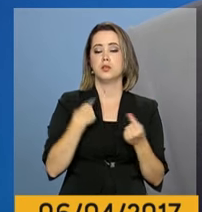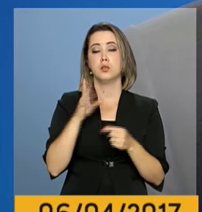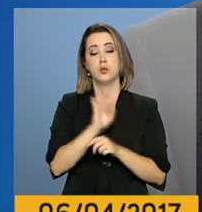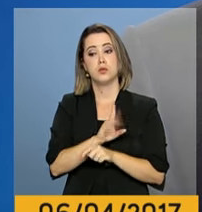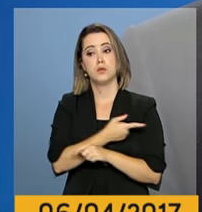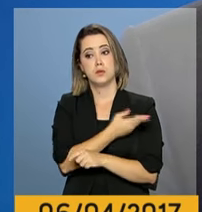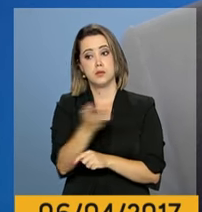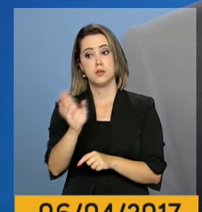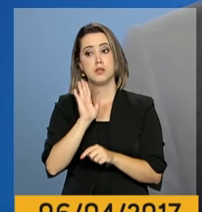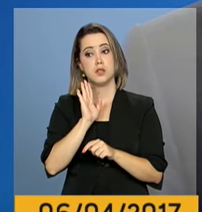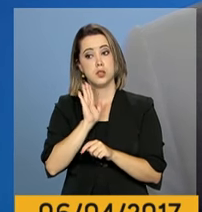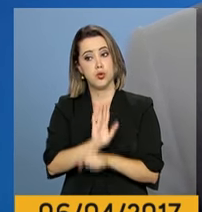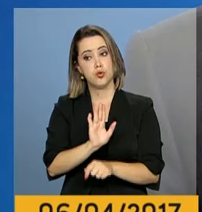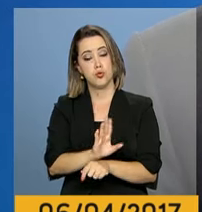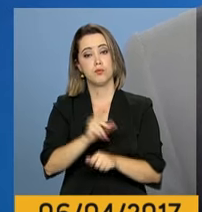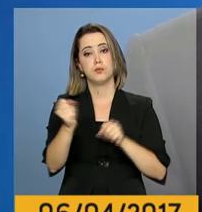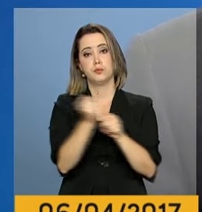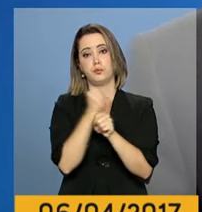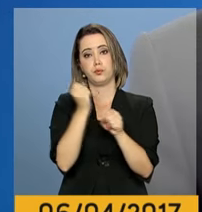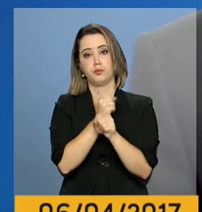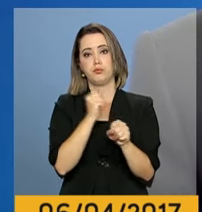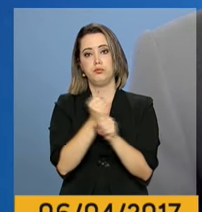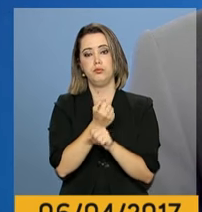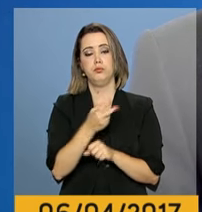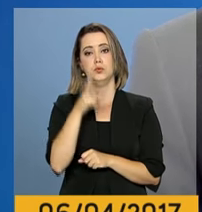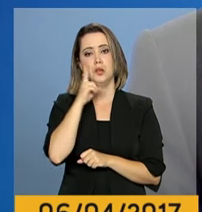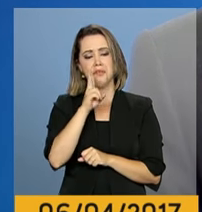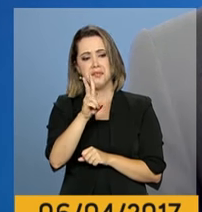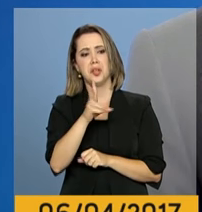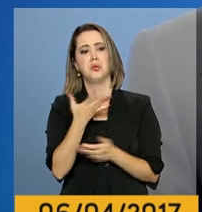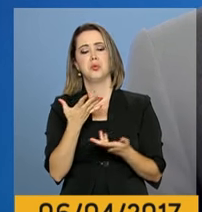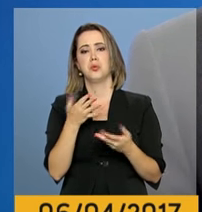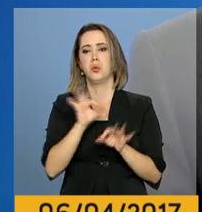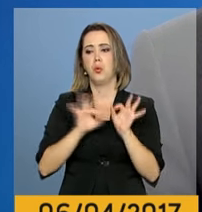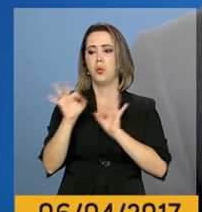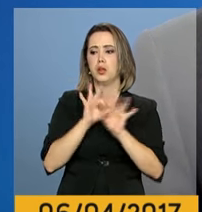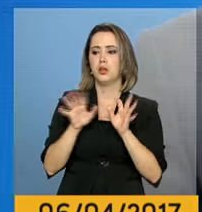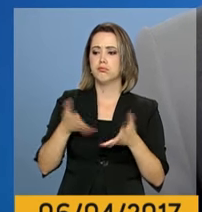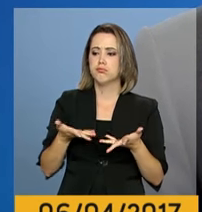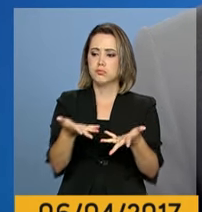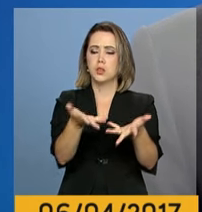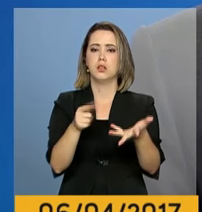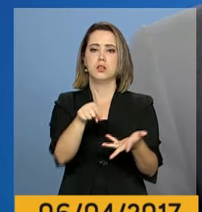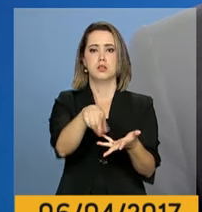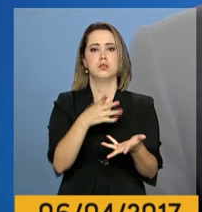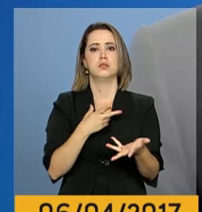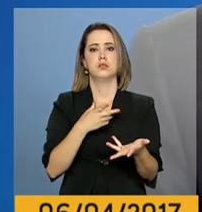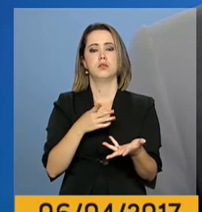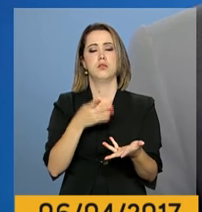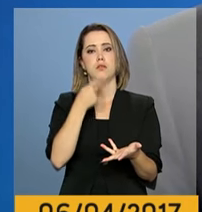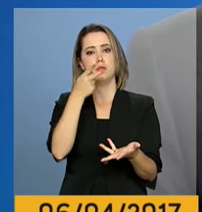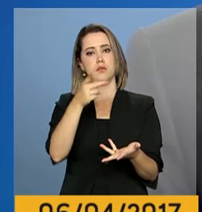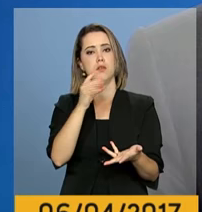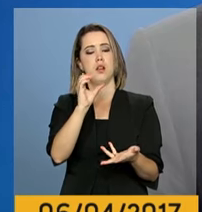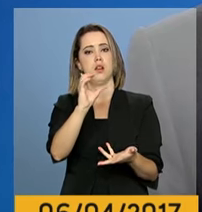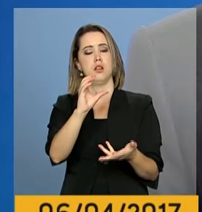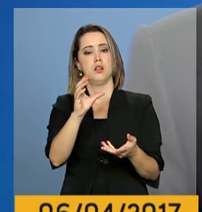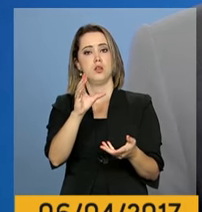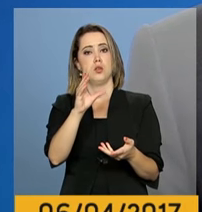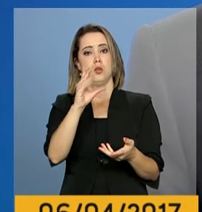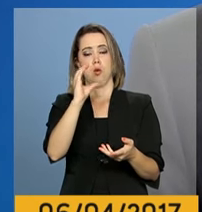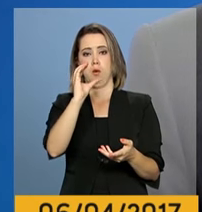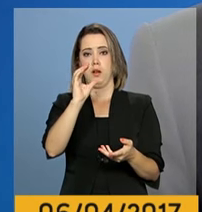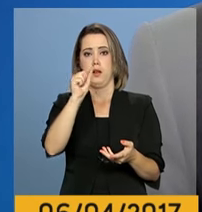ajudou a construir, vendo, tratando e pelejando, como diria Camões, esse